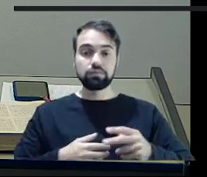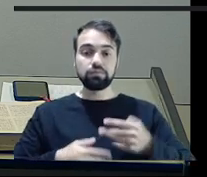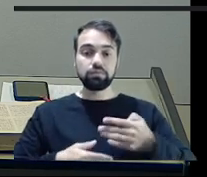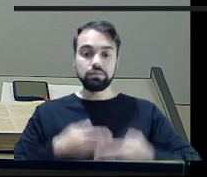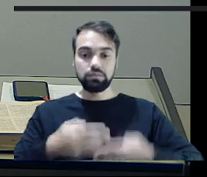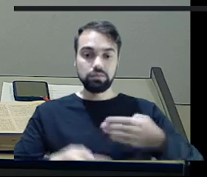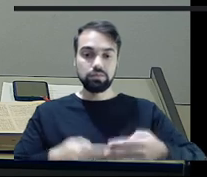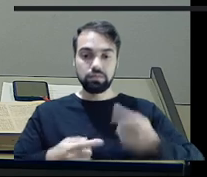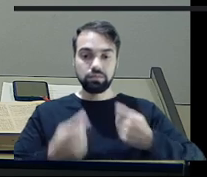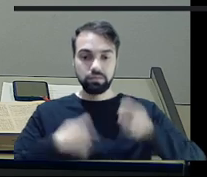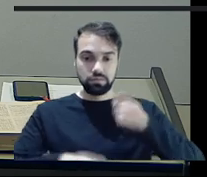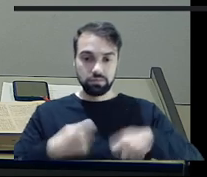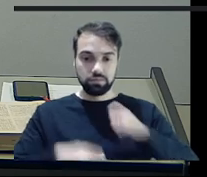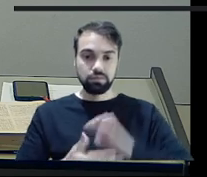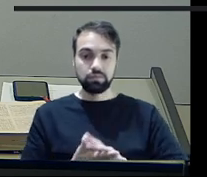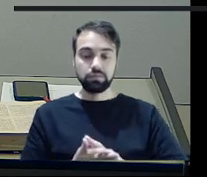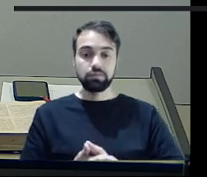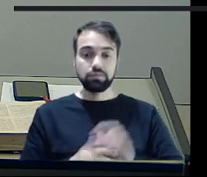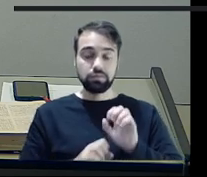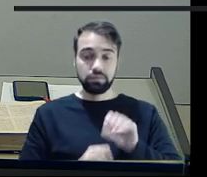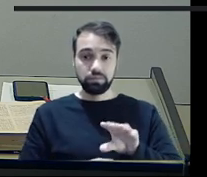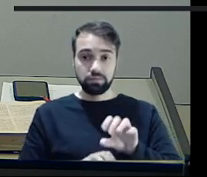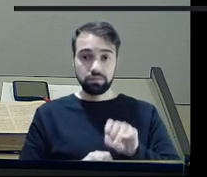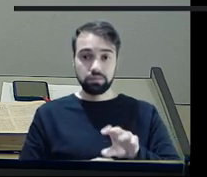administrativo, disciplinar